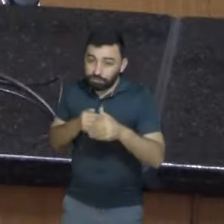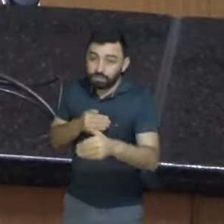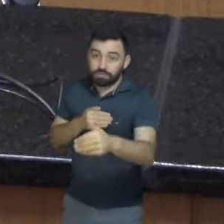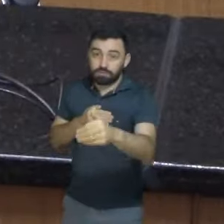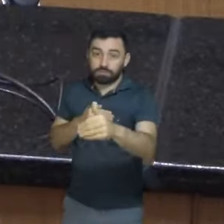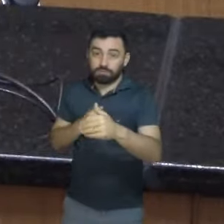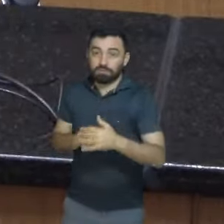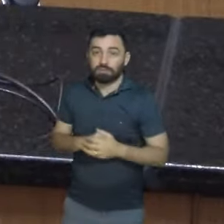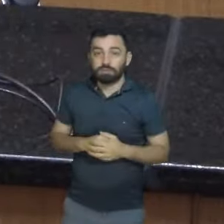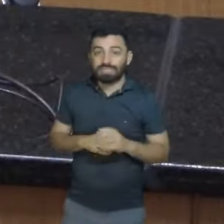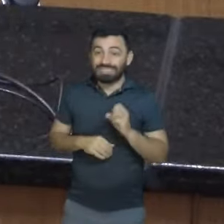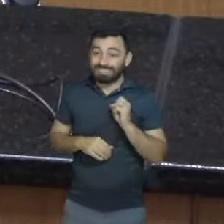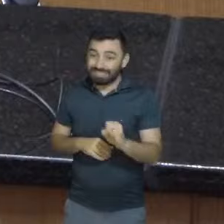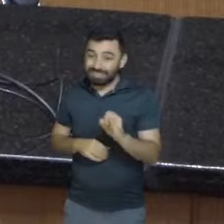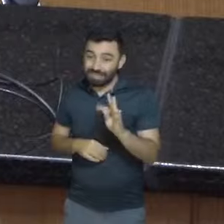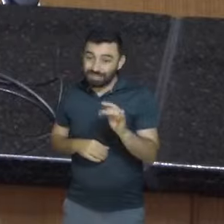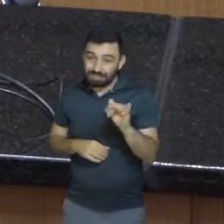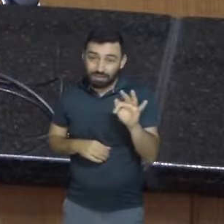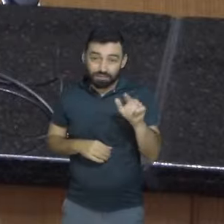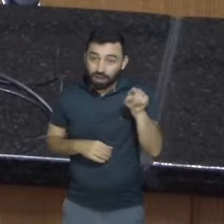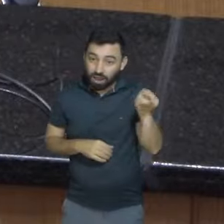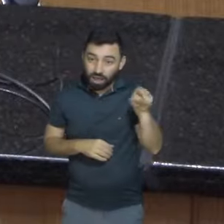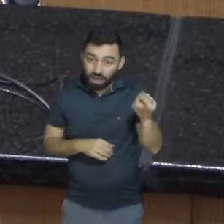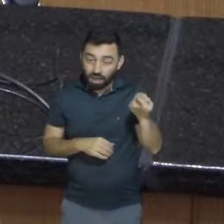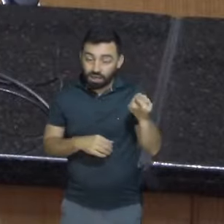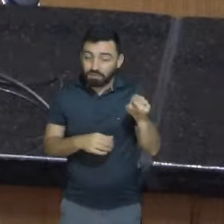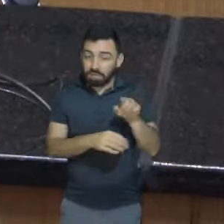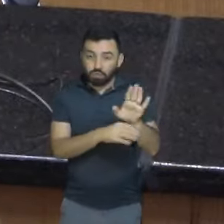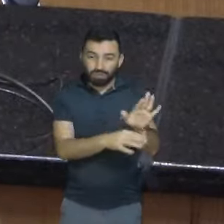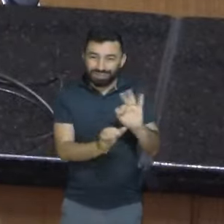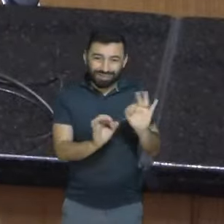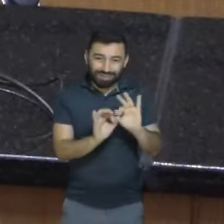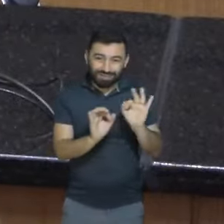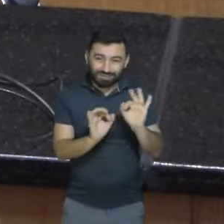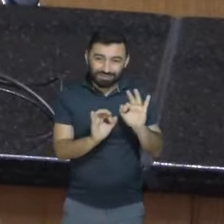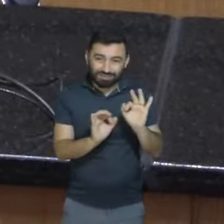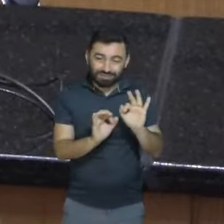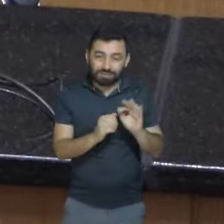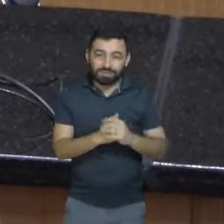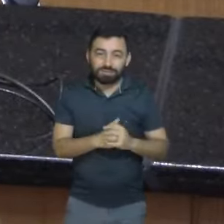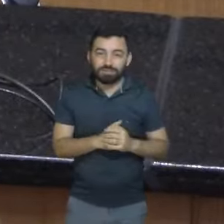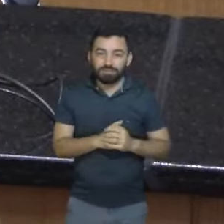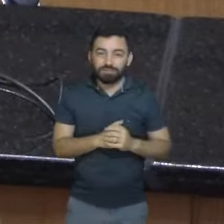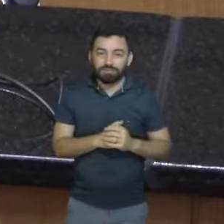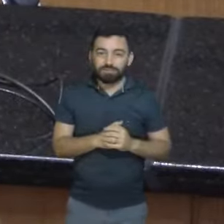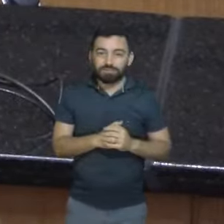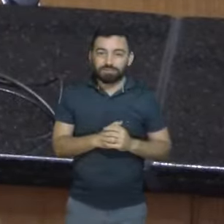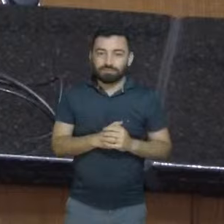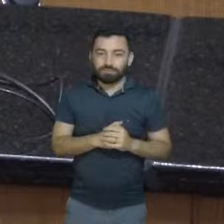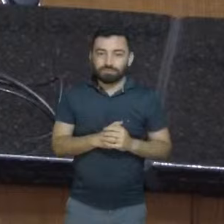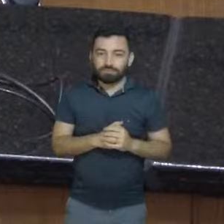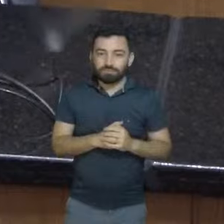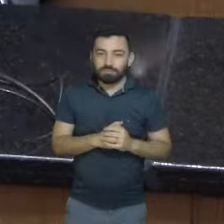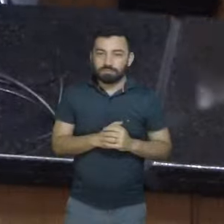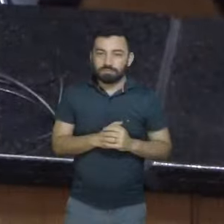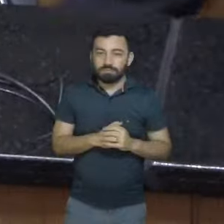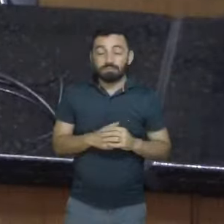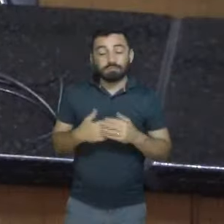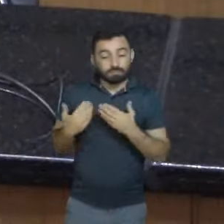se o Supremo não der guarida, tá, ao agravo interno que a Assembleia impetrou, tá, de qualquer forma, o